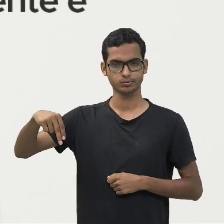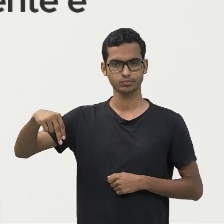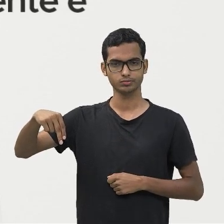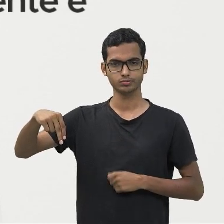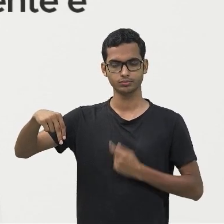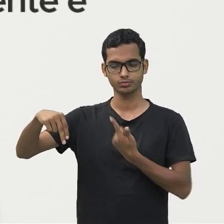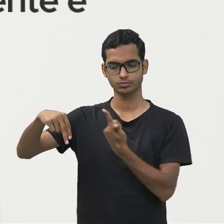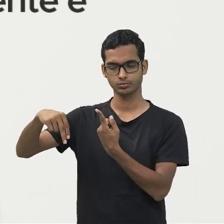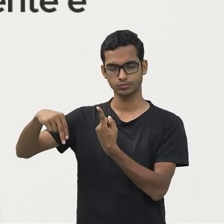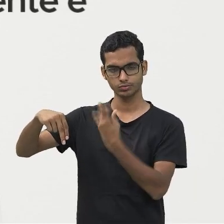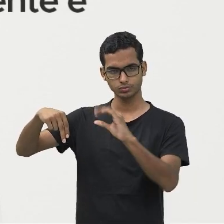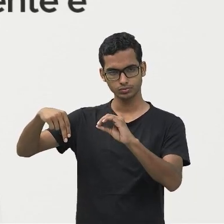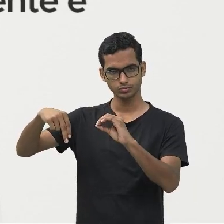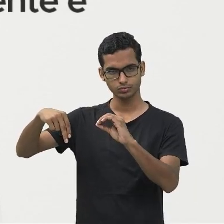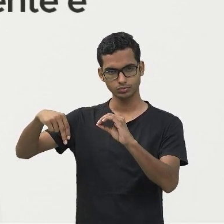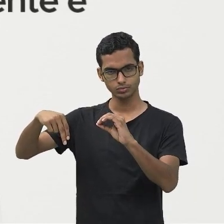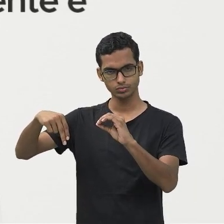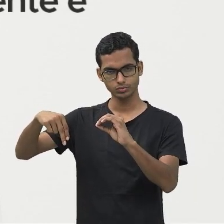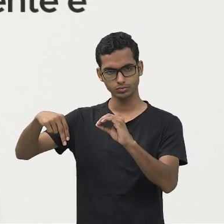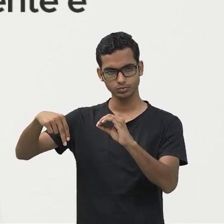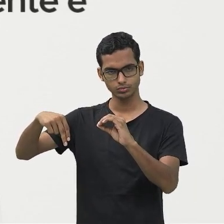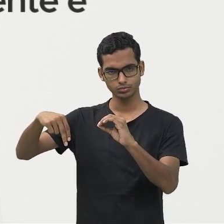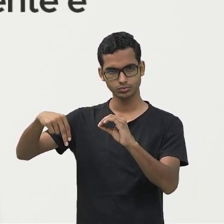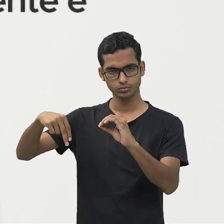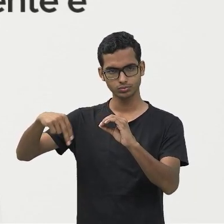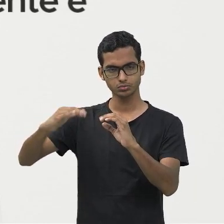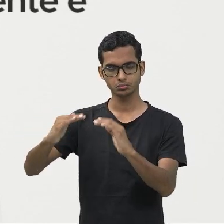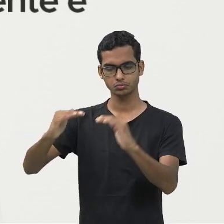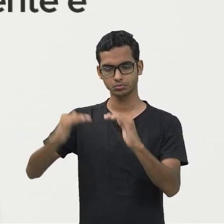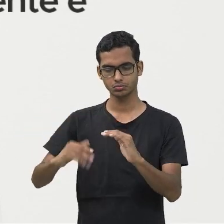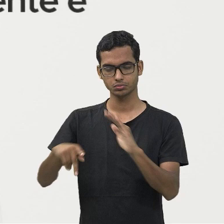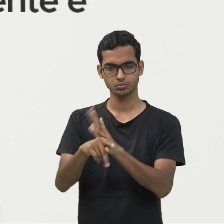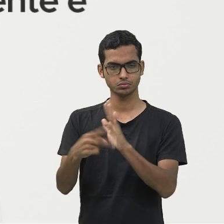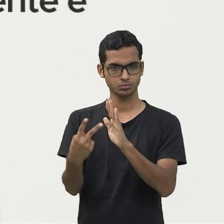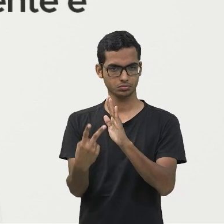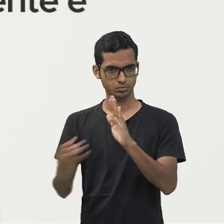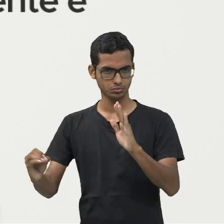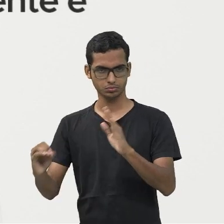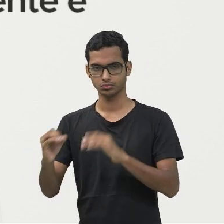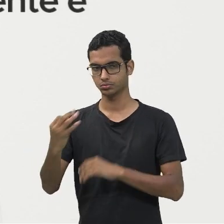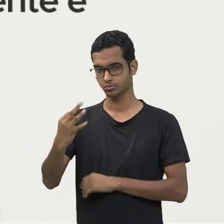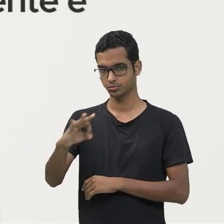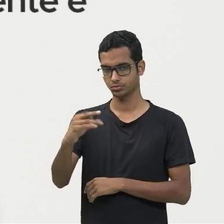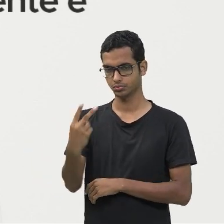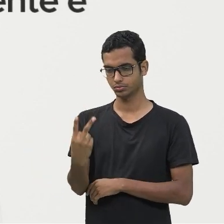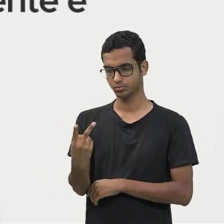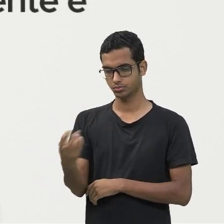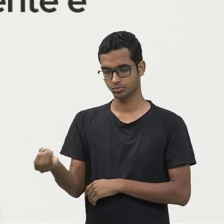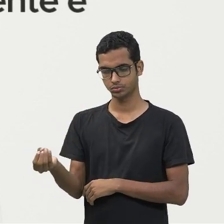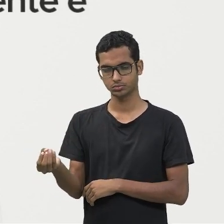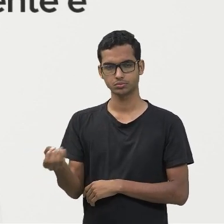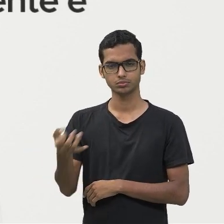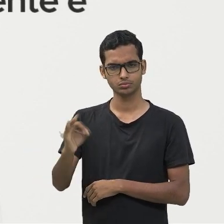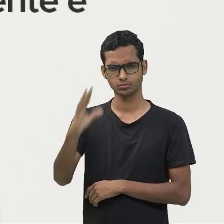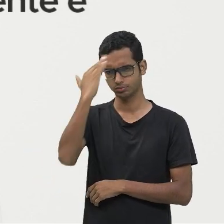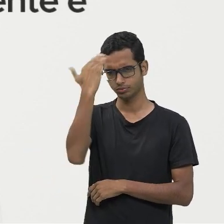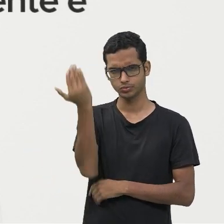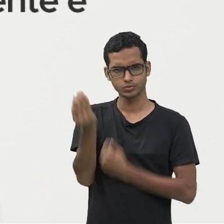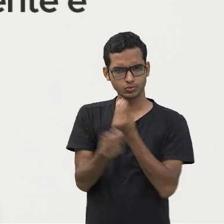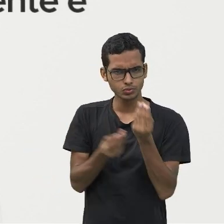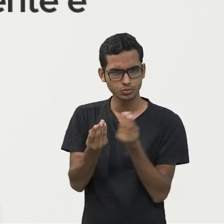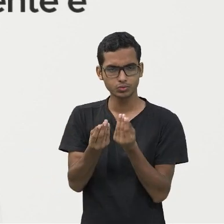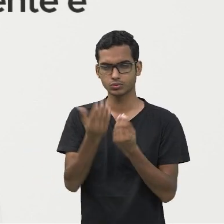10, aqui embaixo será 20. Tá bom? Deu para compreender aí